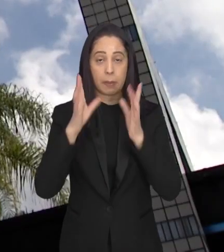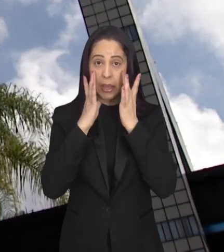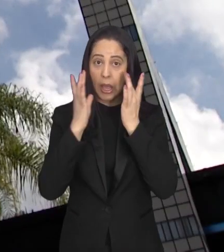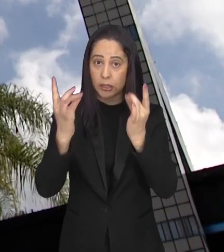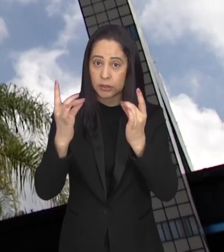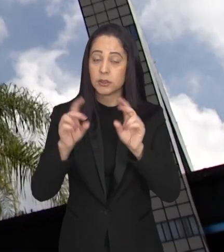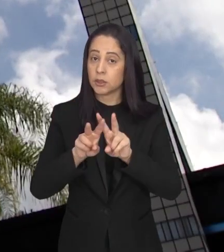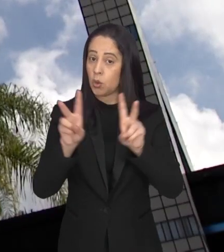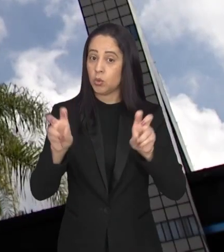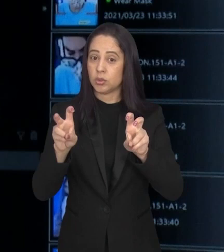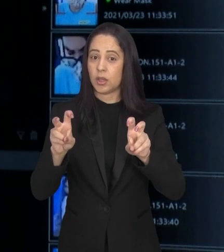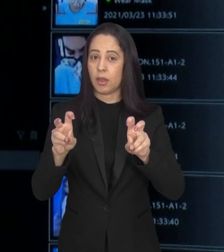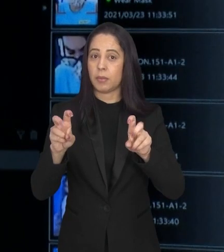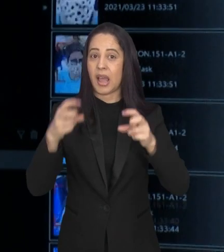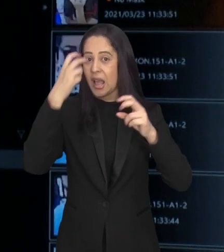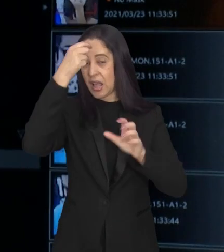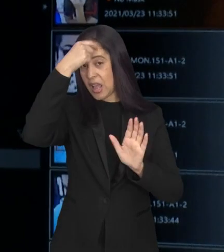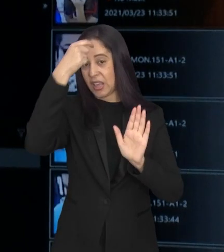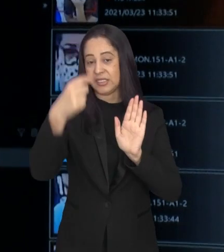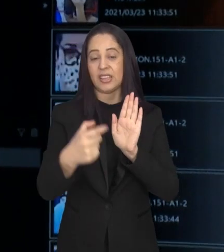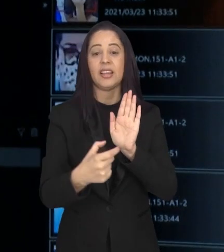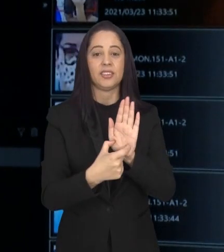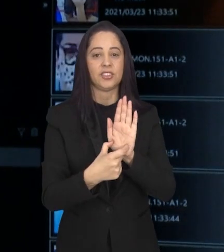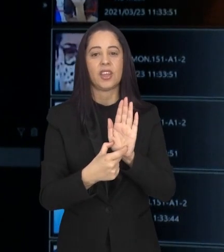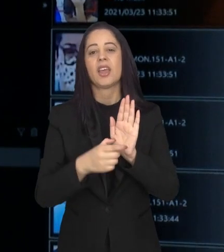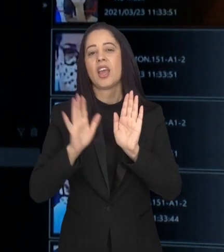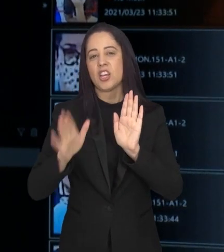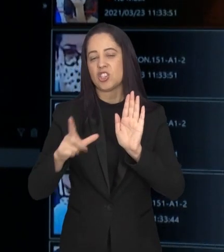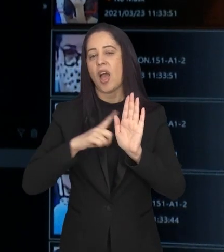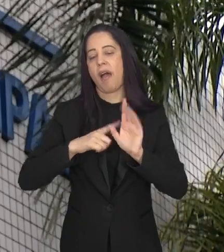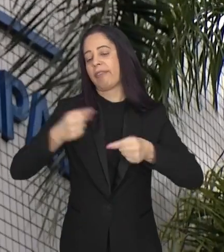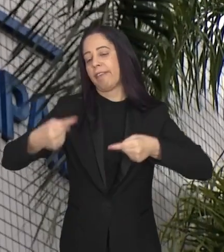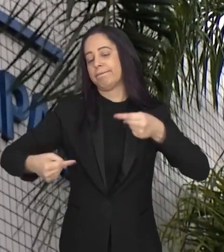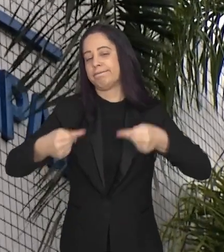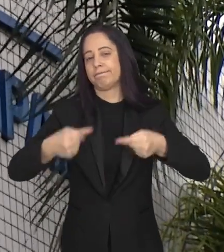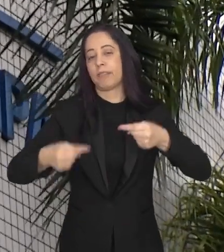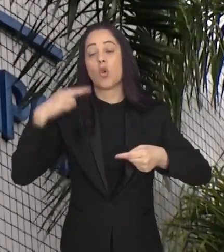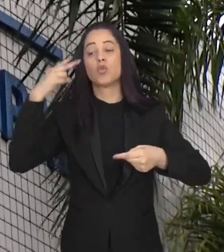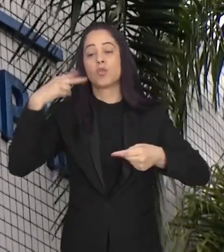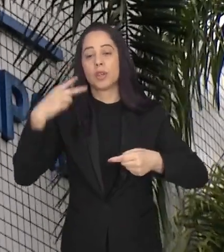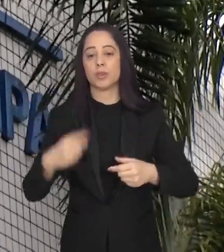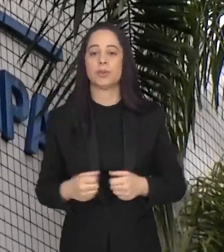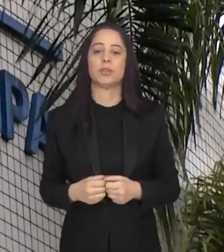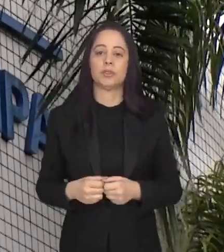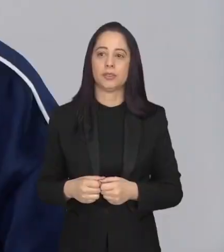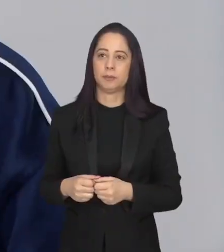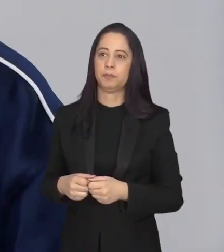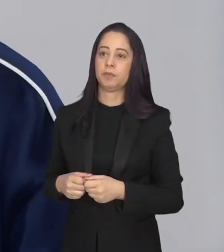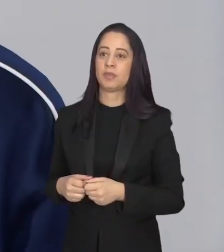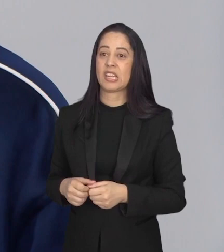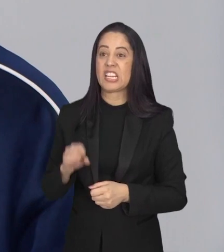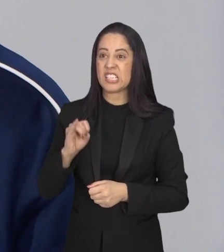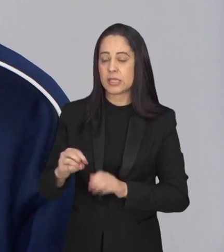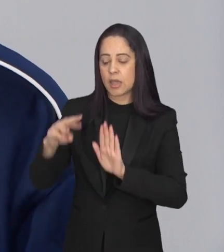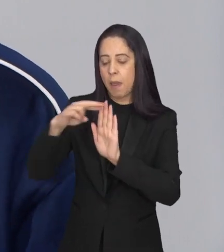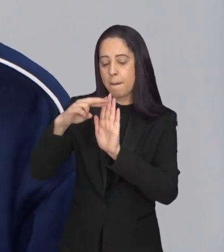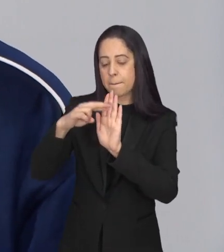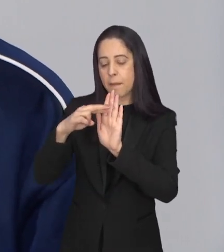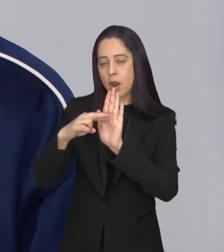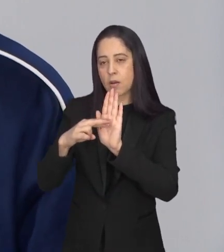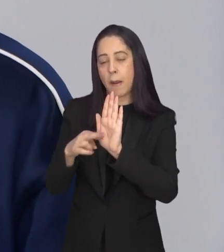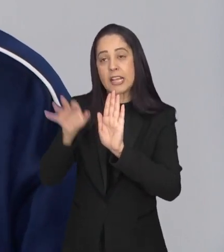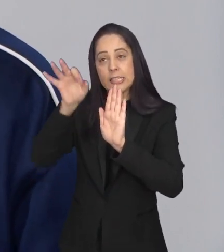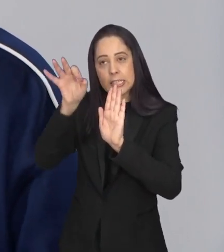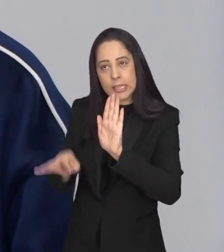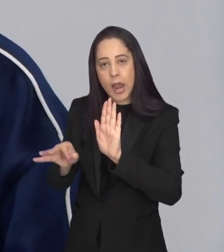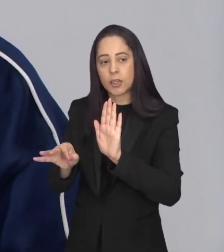está atenta ao assunto, e a inteligência artificial faz parte dos debates entre os vereadores. Uma regulamentação sempre